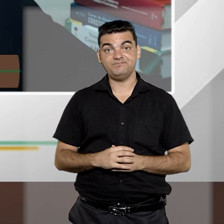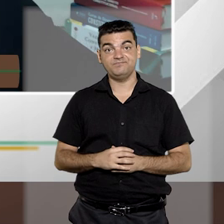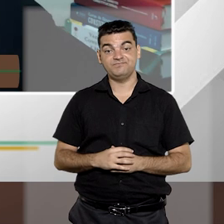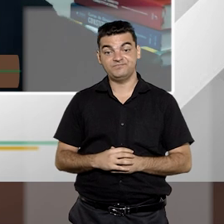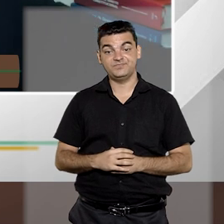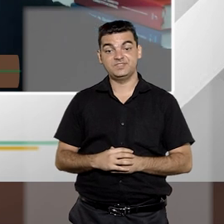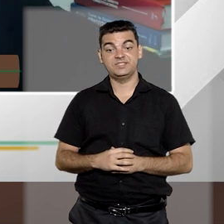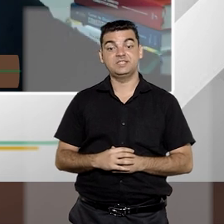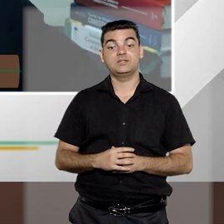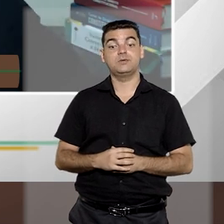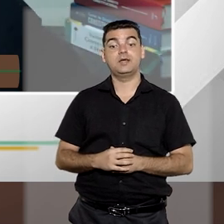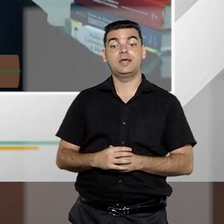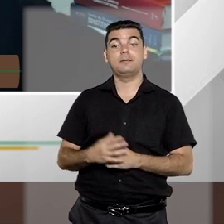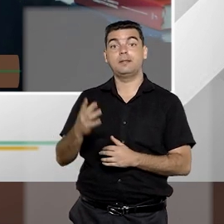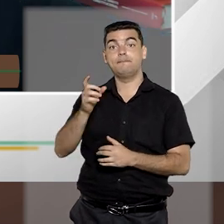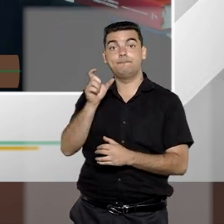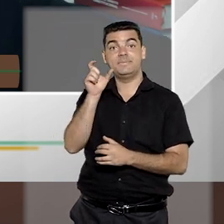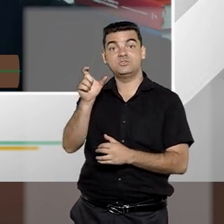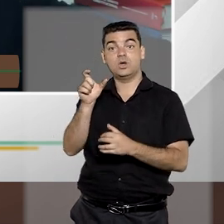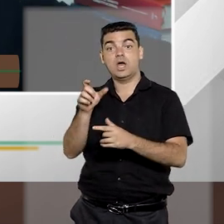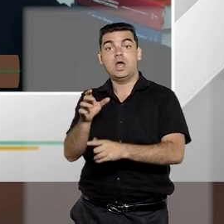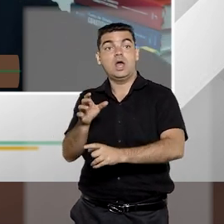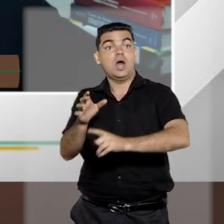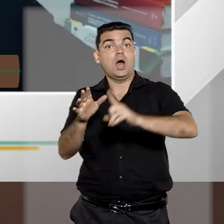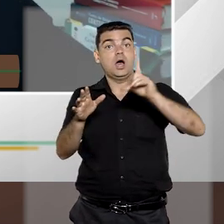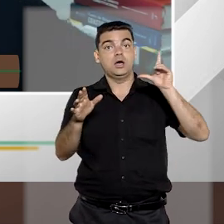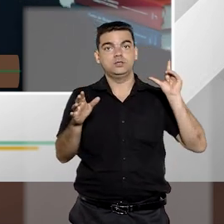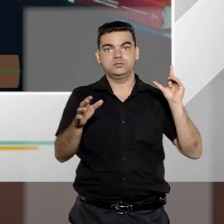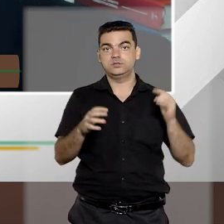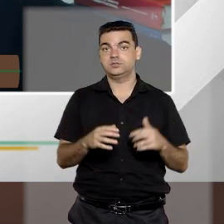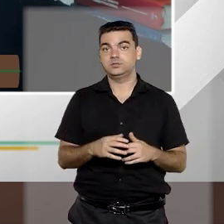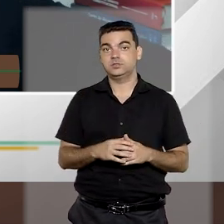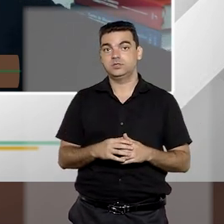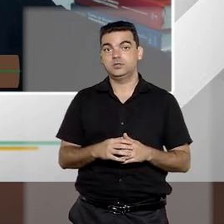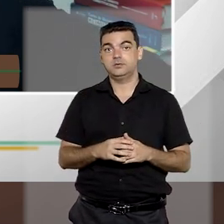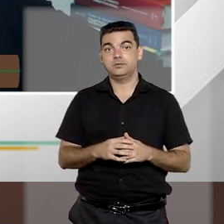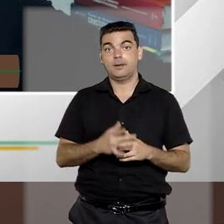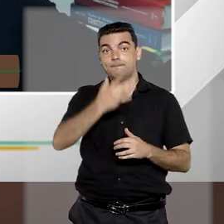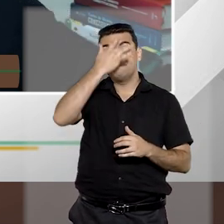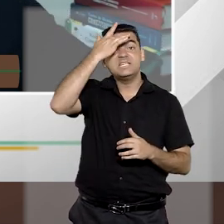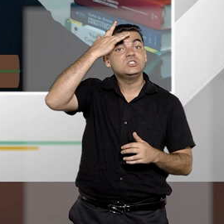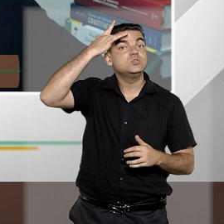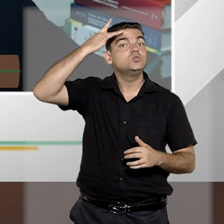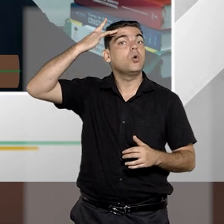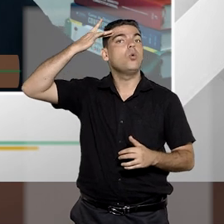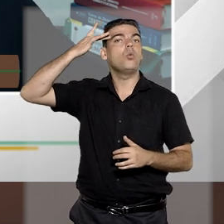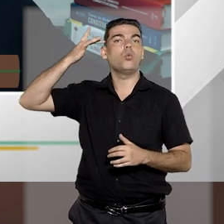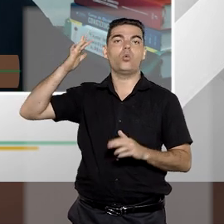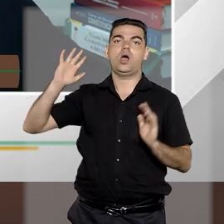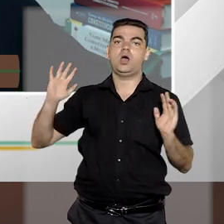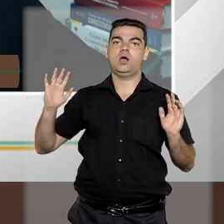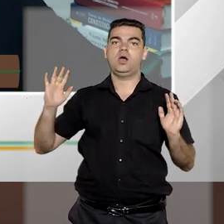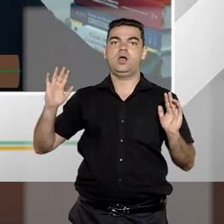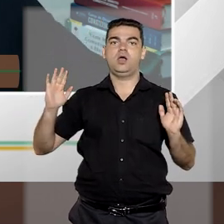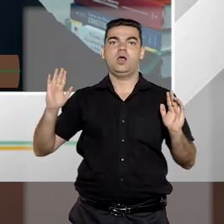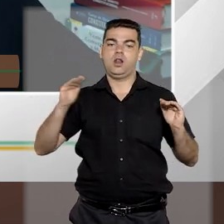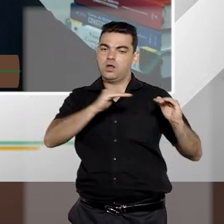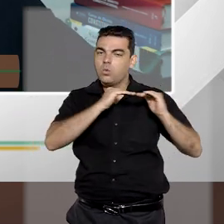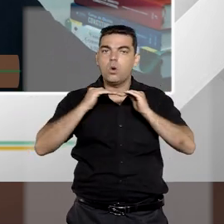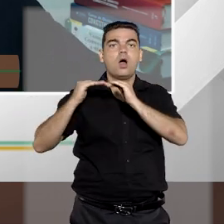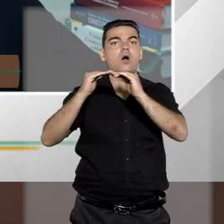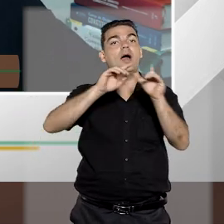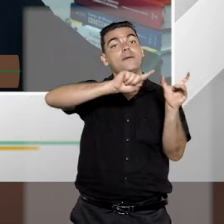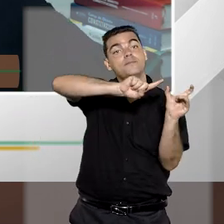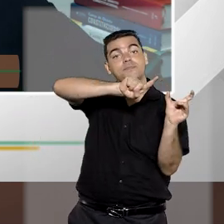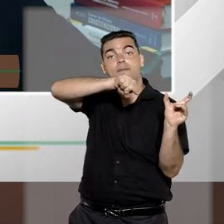estabeleceu a pessoa, a palavra pessoa sendo colocada na frente da deficiência, trouxe ali, né, um status social